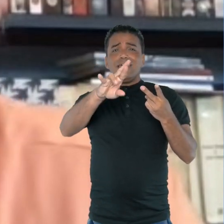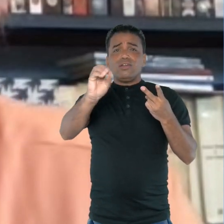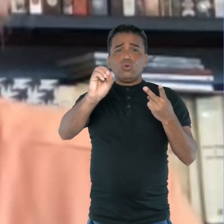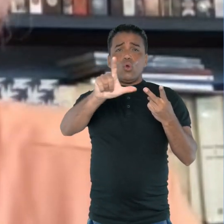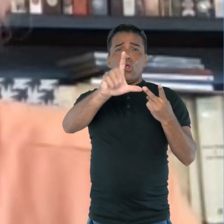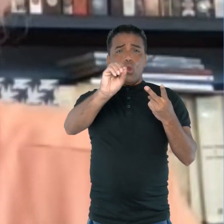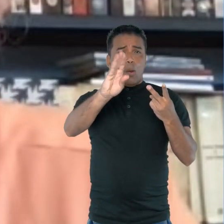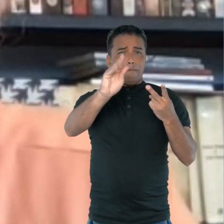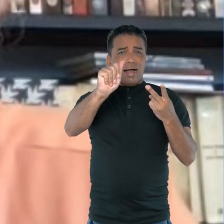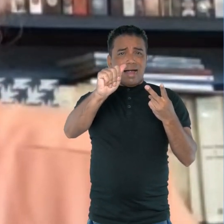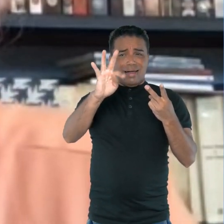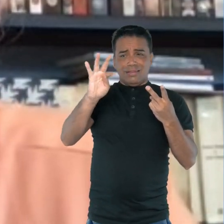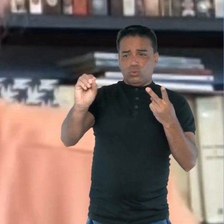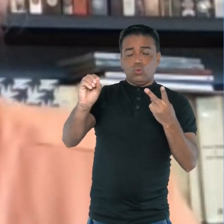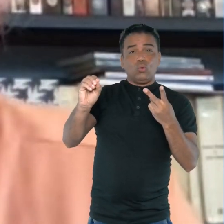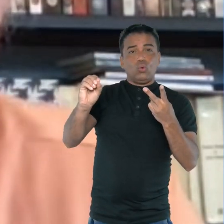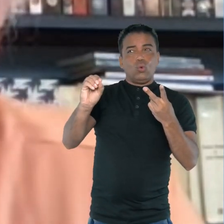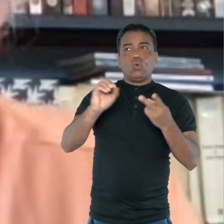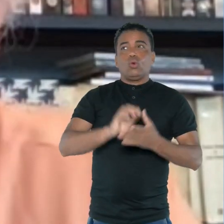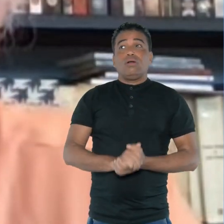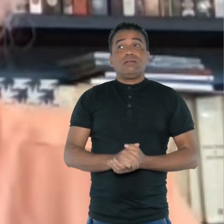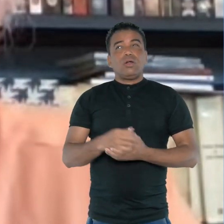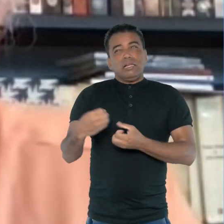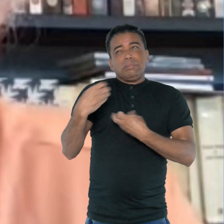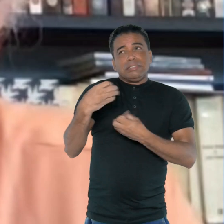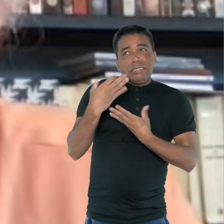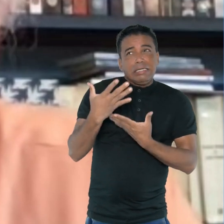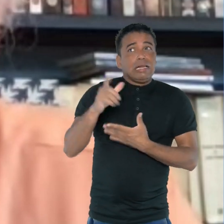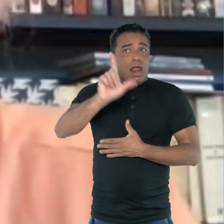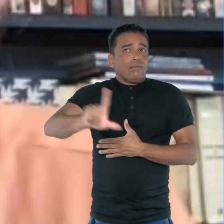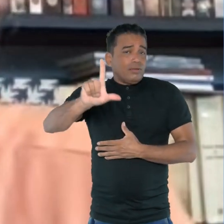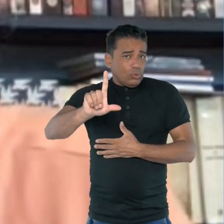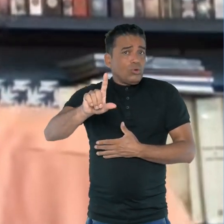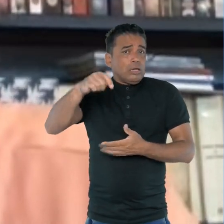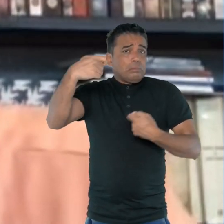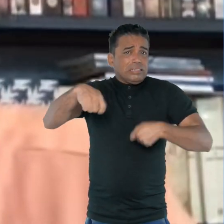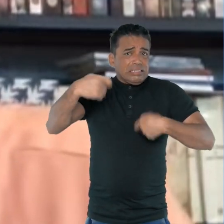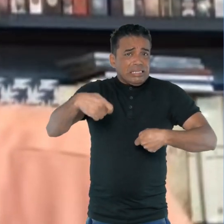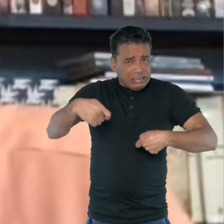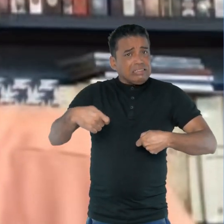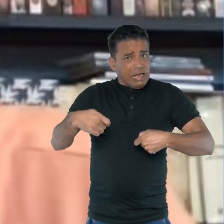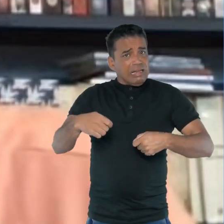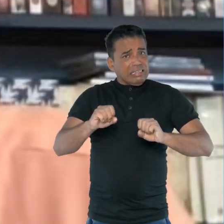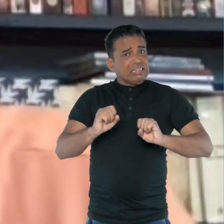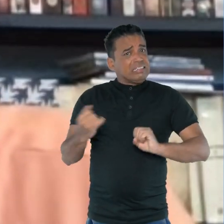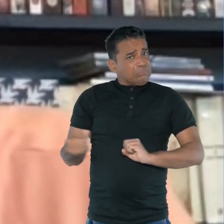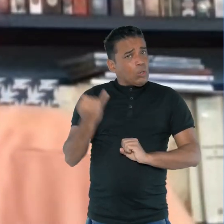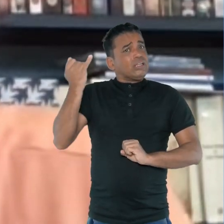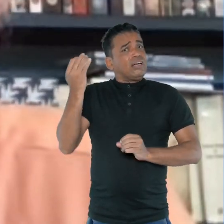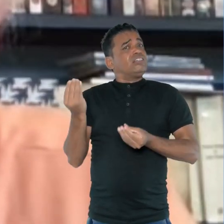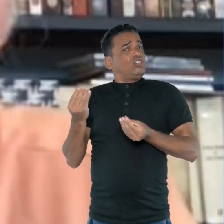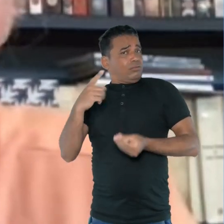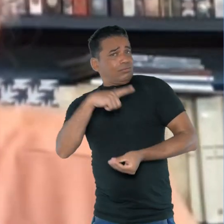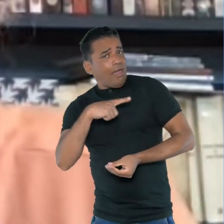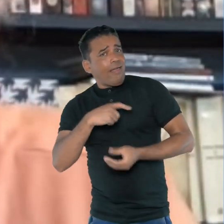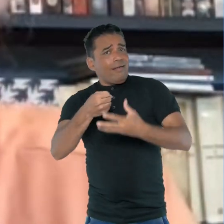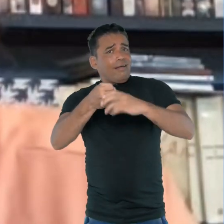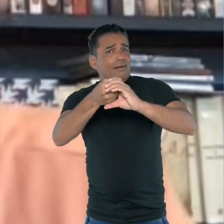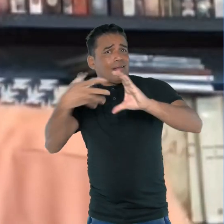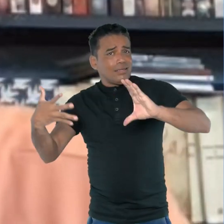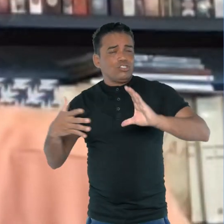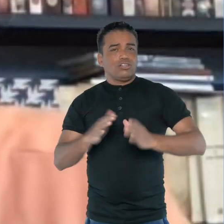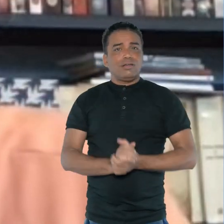Monteiro Lobato me dá lições do que a literatura deve ser. Essa discussão sobre Monteiro Lobato é a discussão de